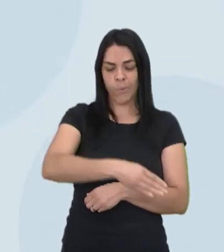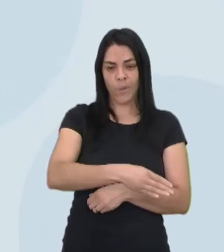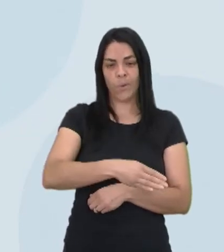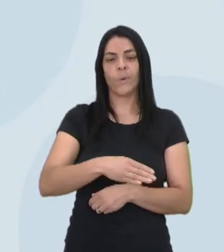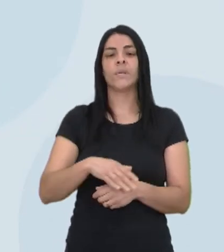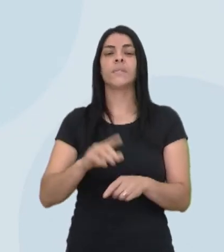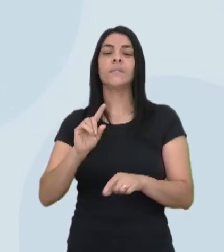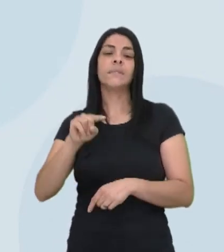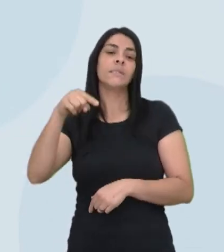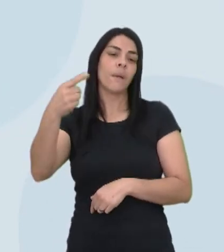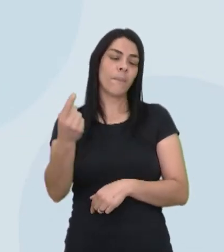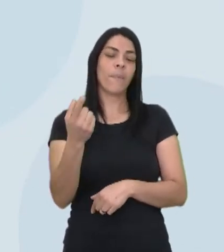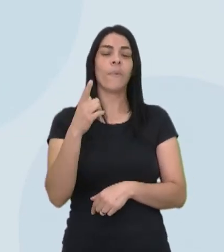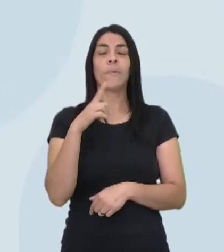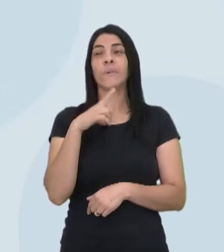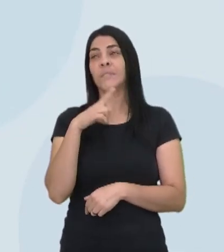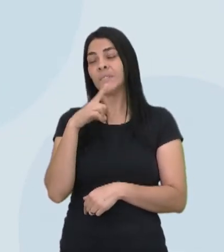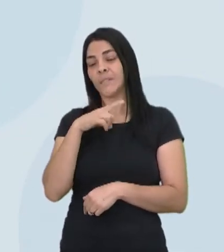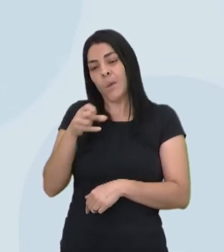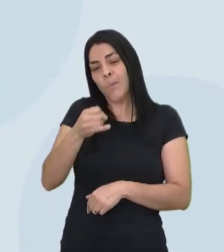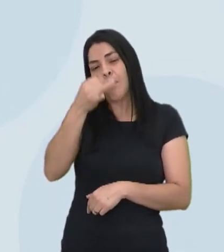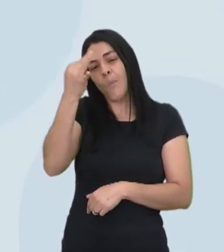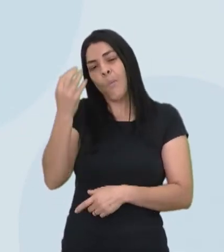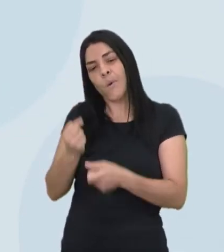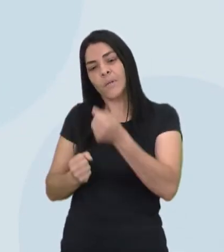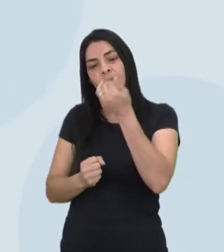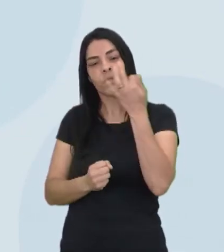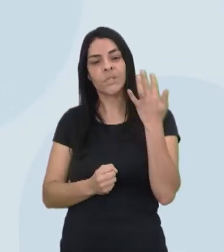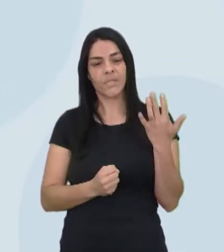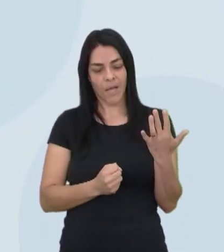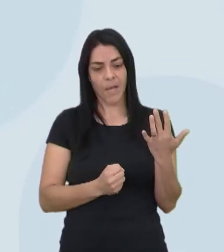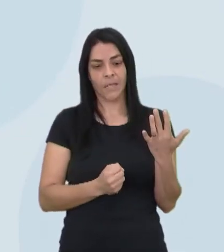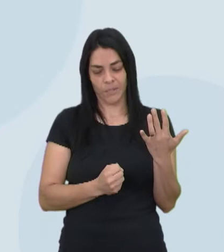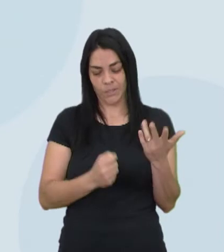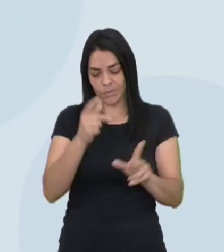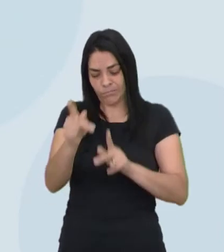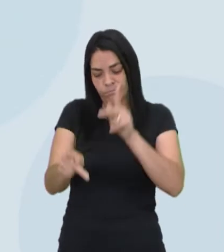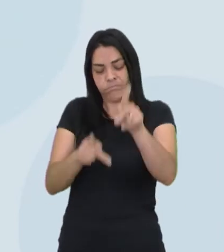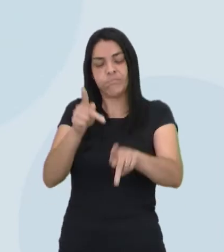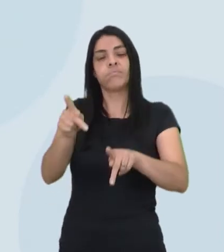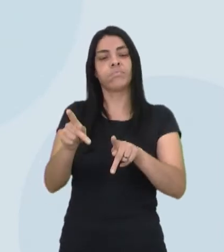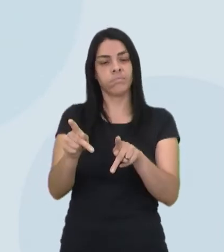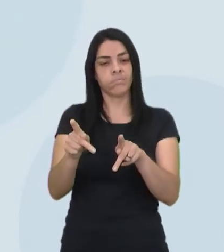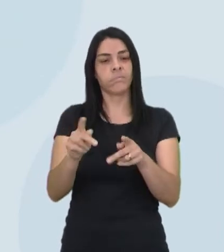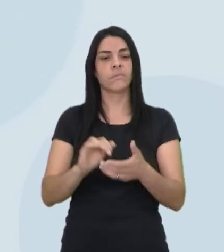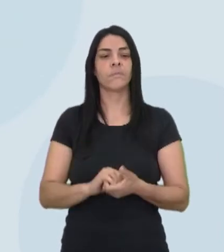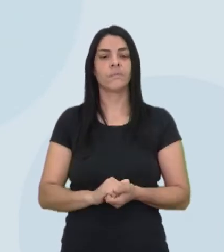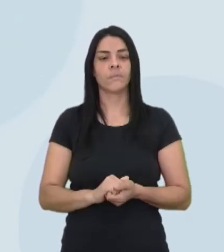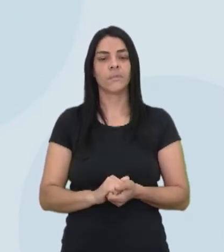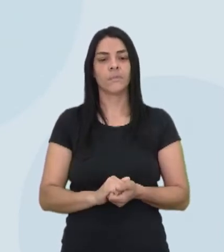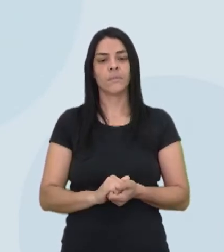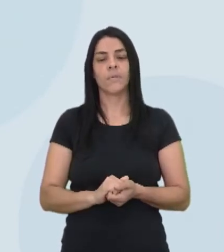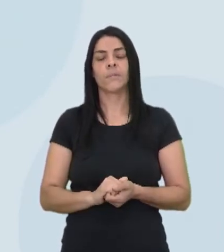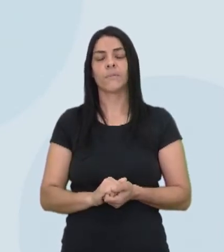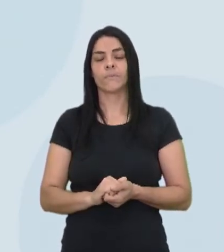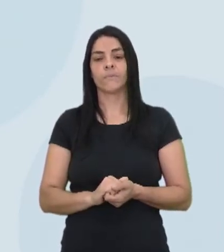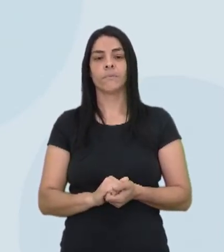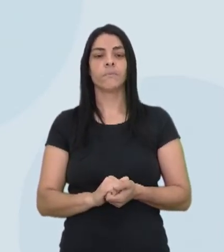depois vai tendo uma quantidade aí de habitantes pelos próximos